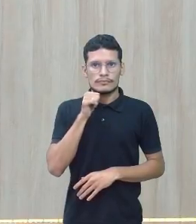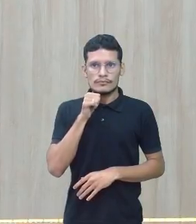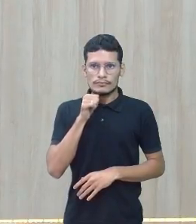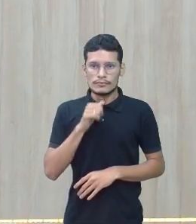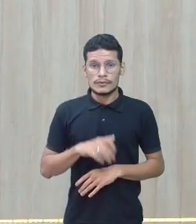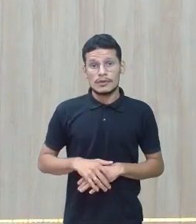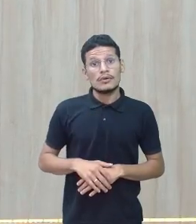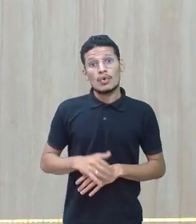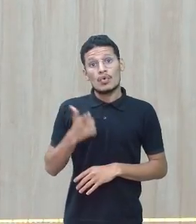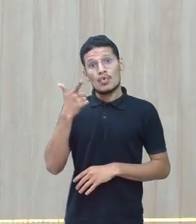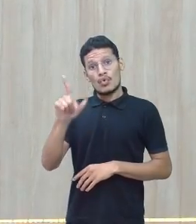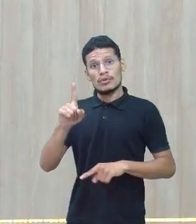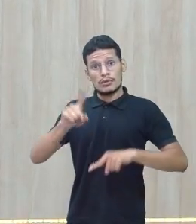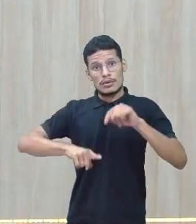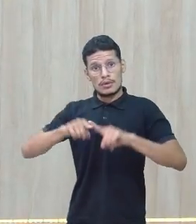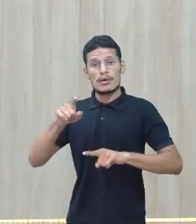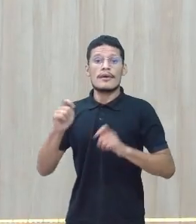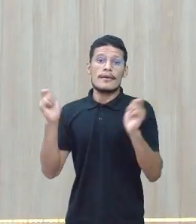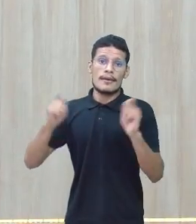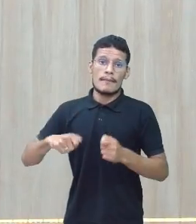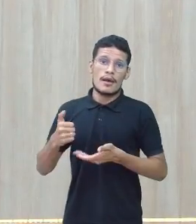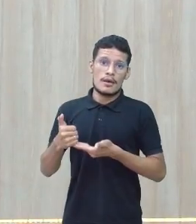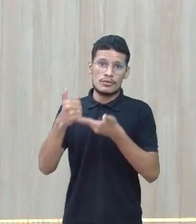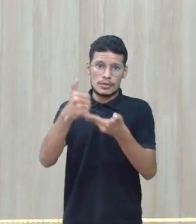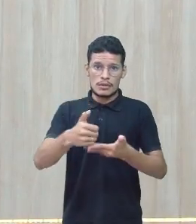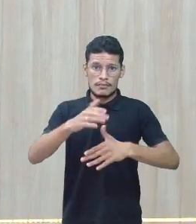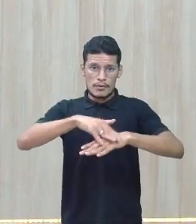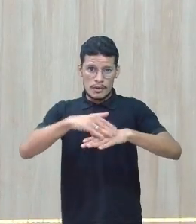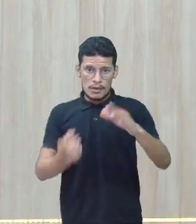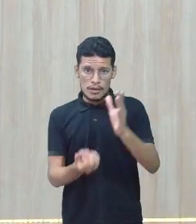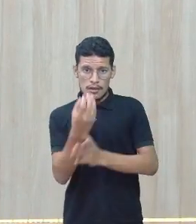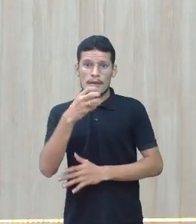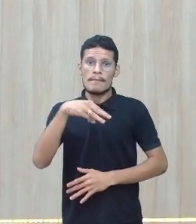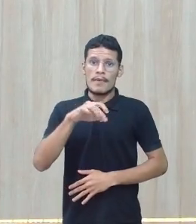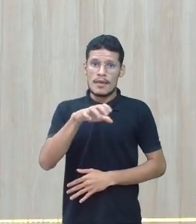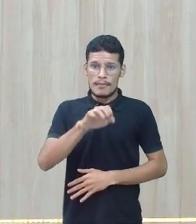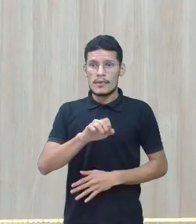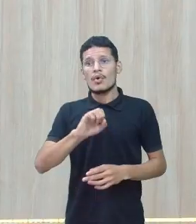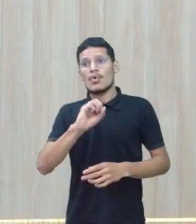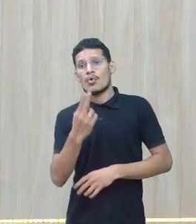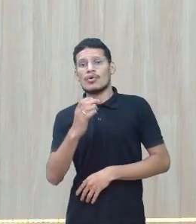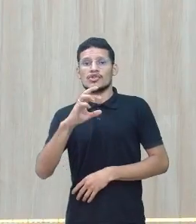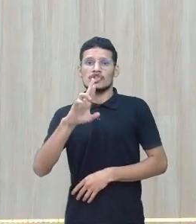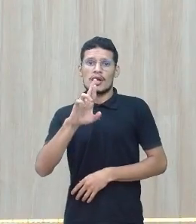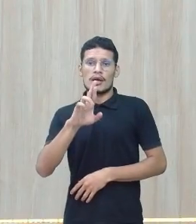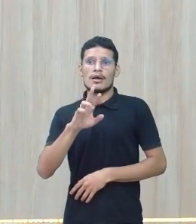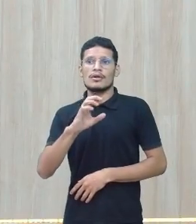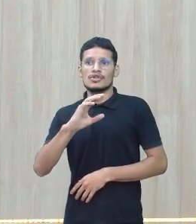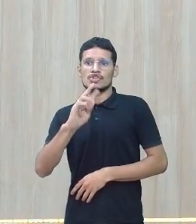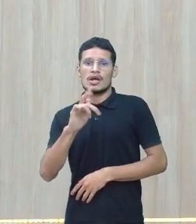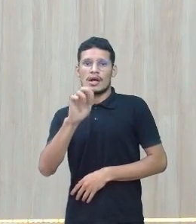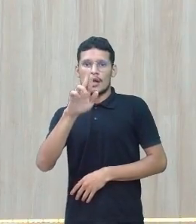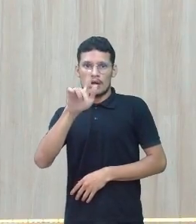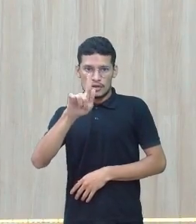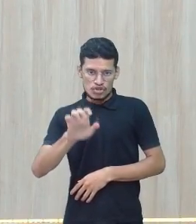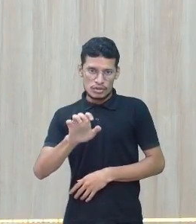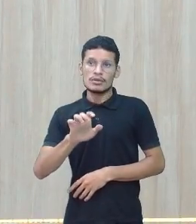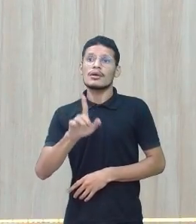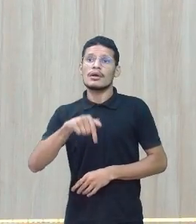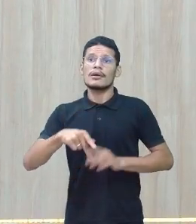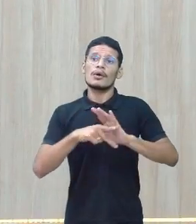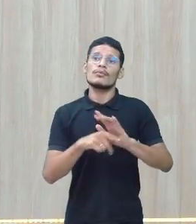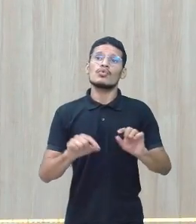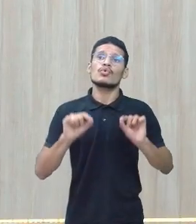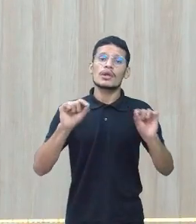Continuando, outros recursos que podem ajudar a gente na hora de fazer um meme e uma charge interessante, conseguindo quebrar